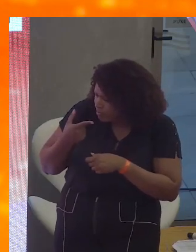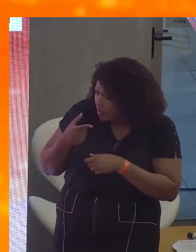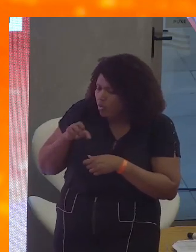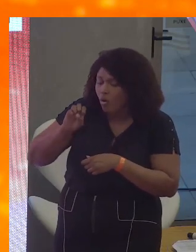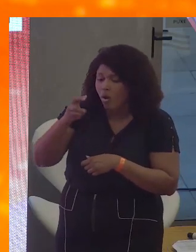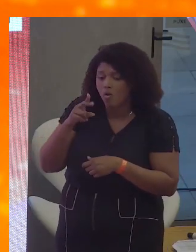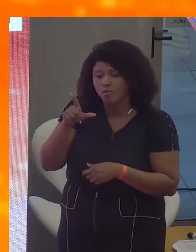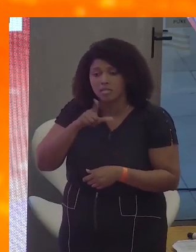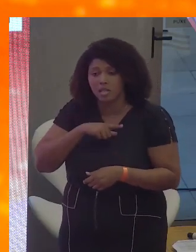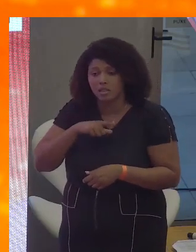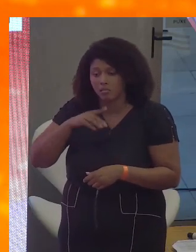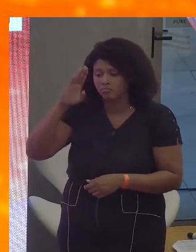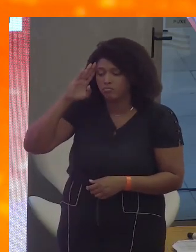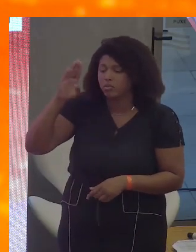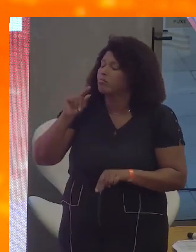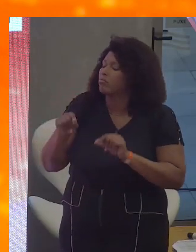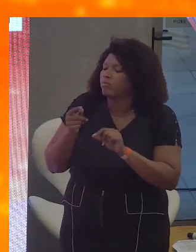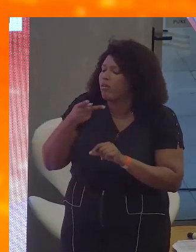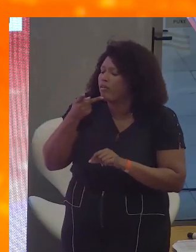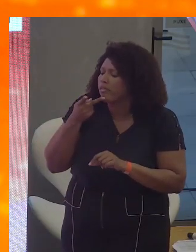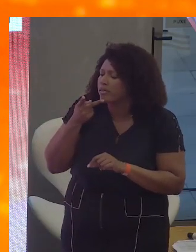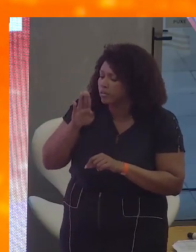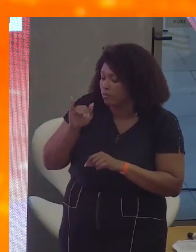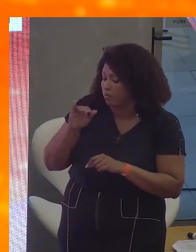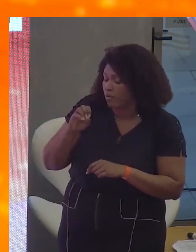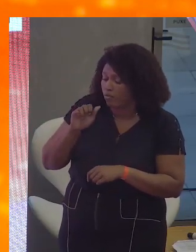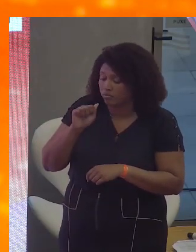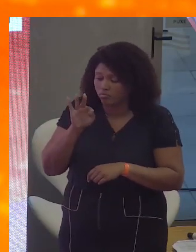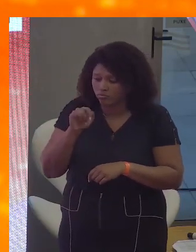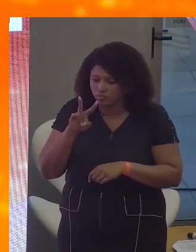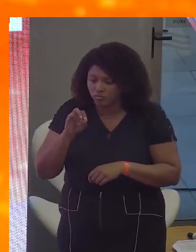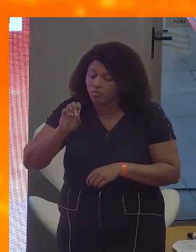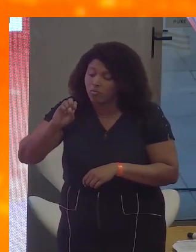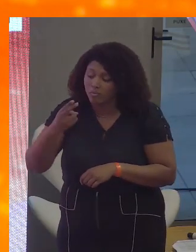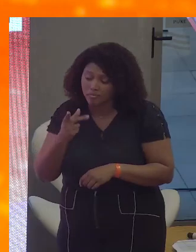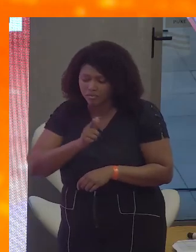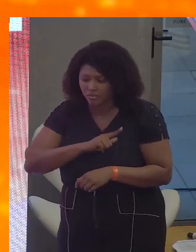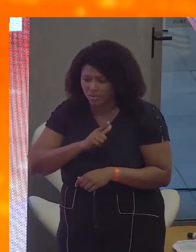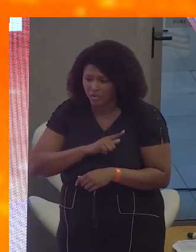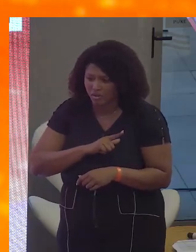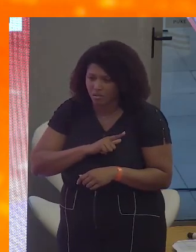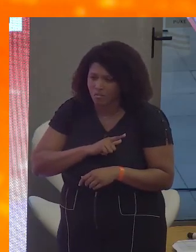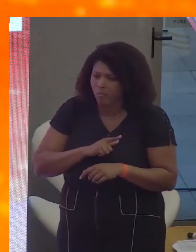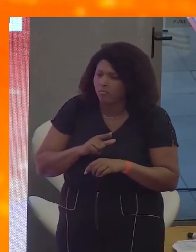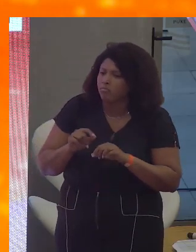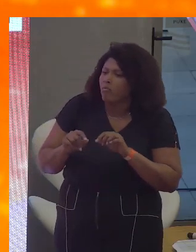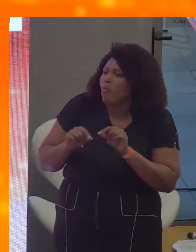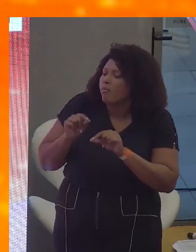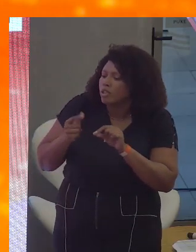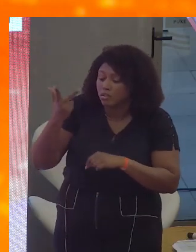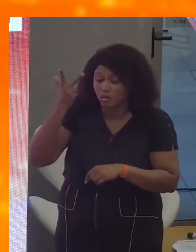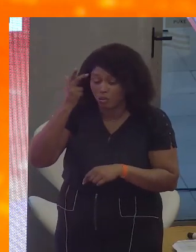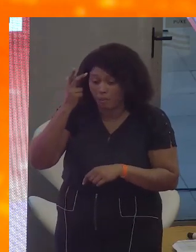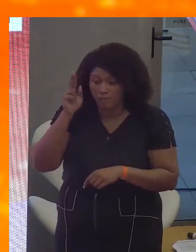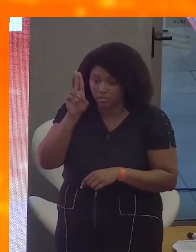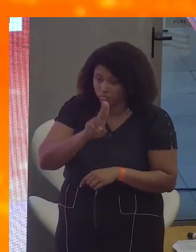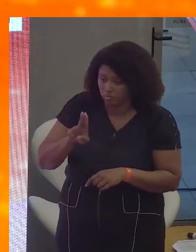tem, principalmente quando a gente fala de bioativos, ou você tem a tradicionalidade como